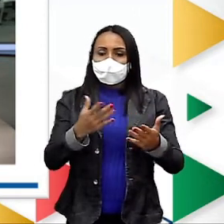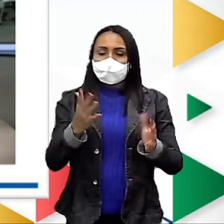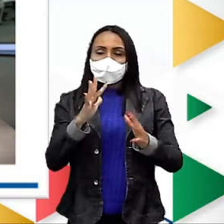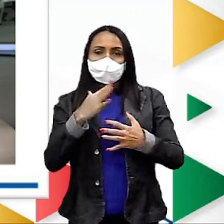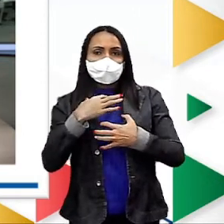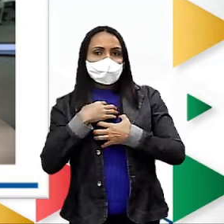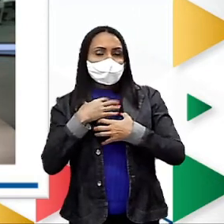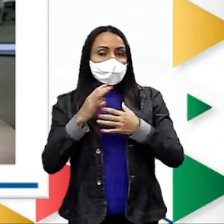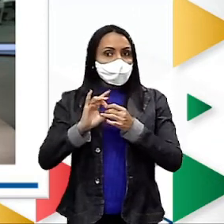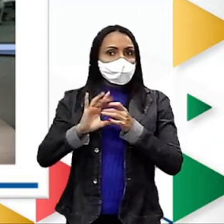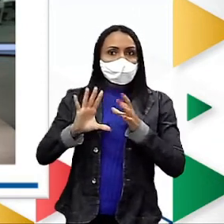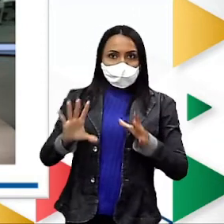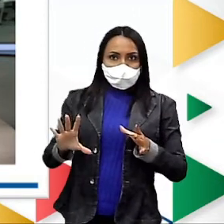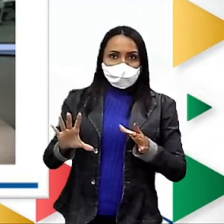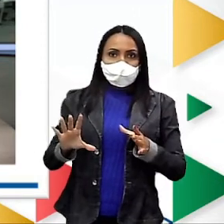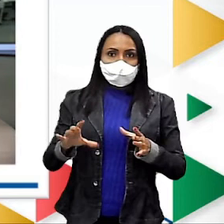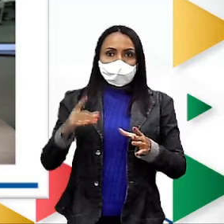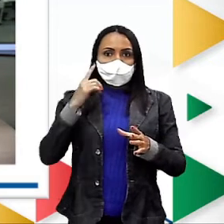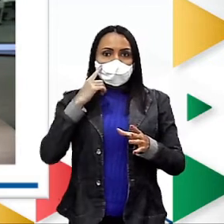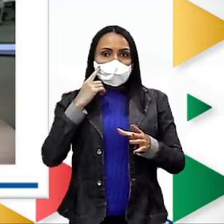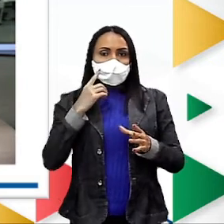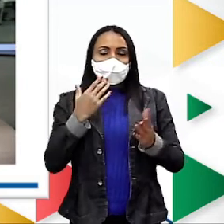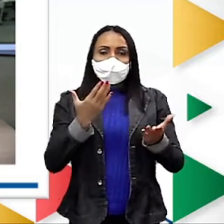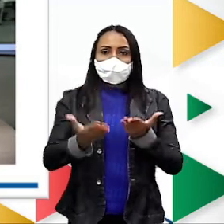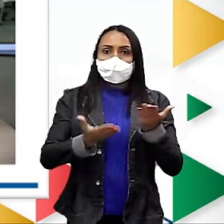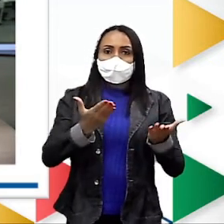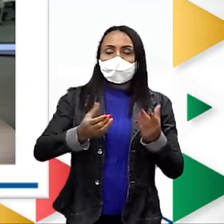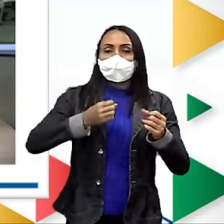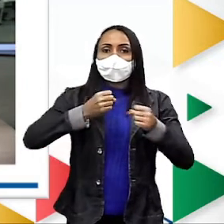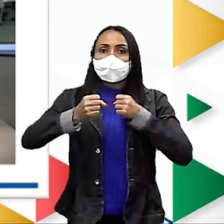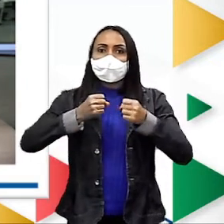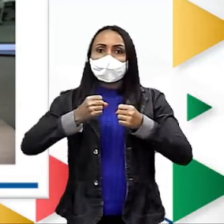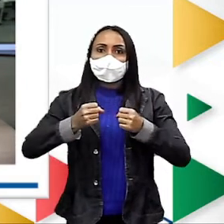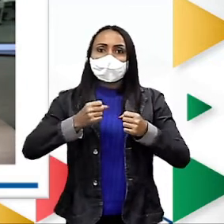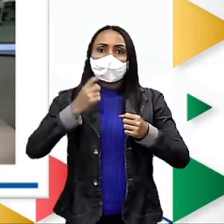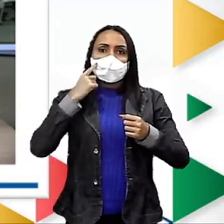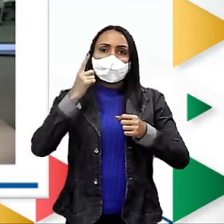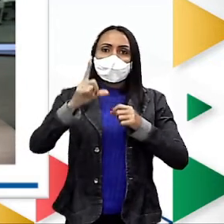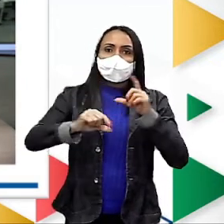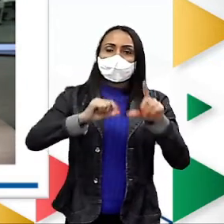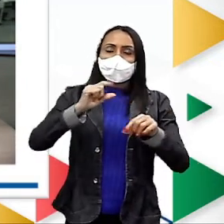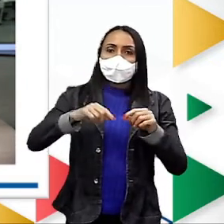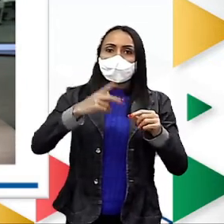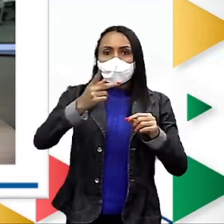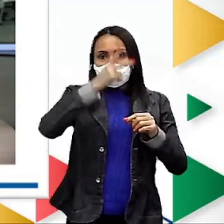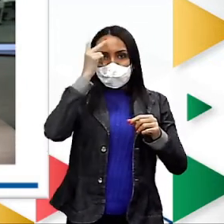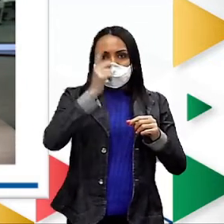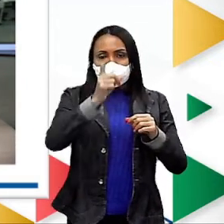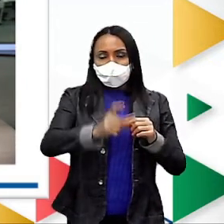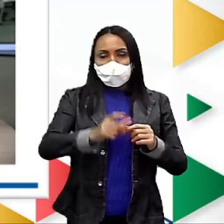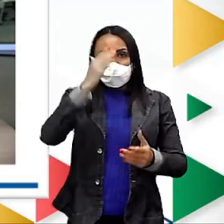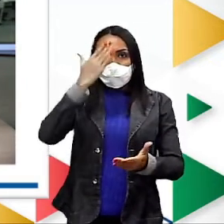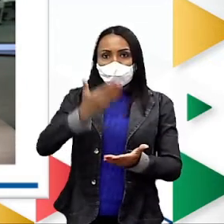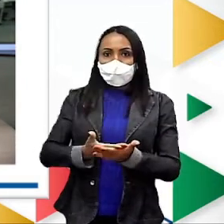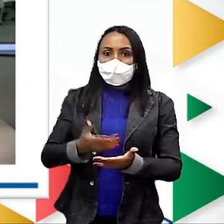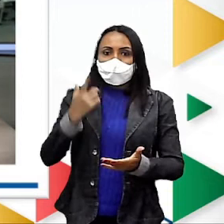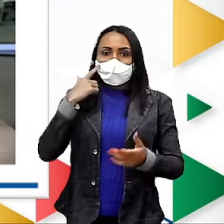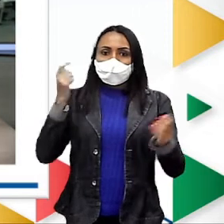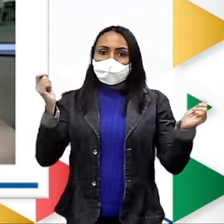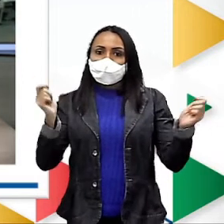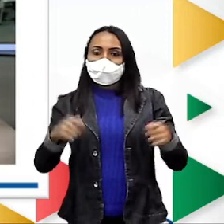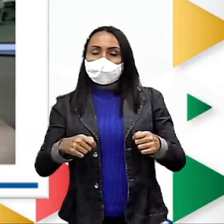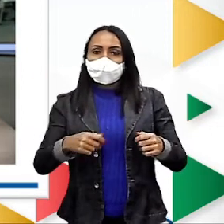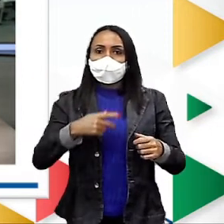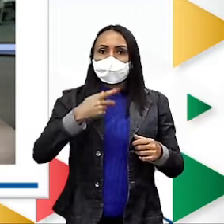sinta à vontade para conceder uma entrevista, procure escolher uma pessoa de confiança, capacitada para